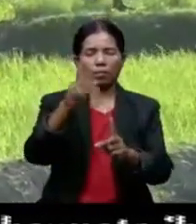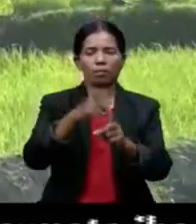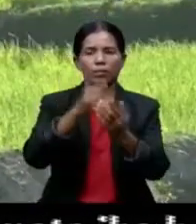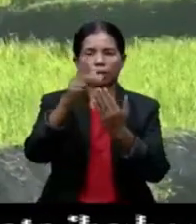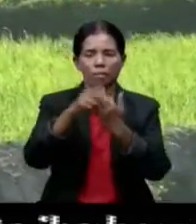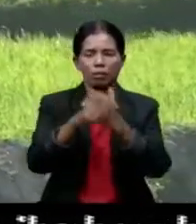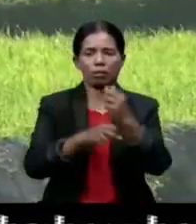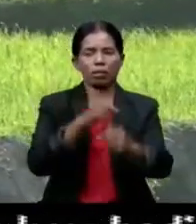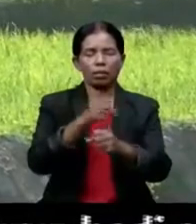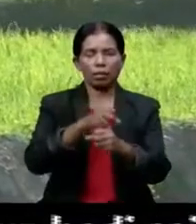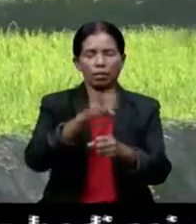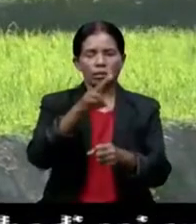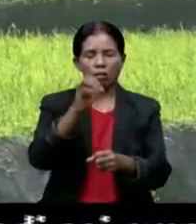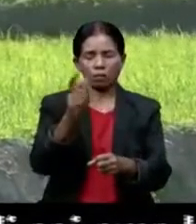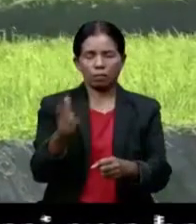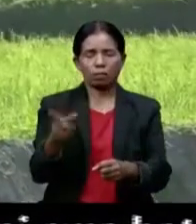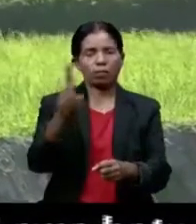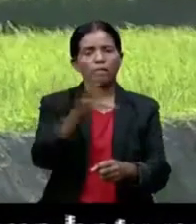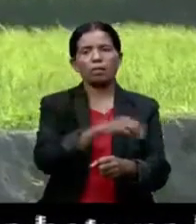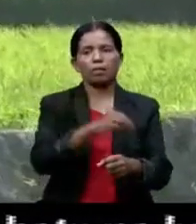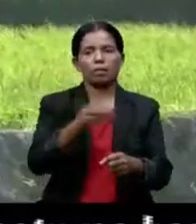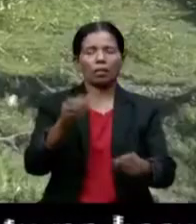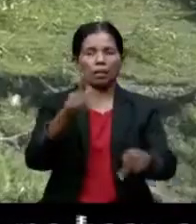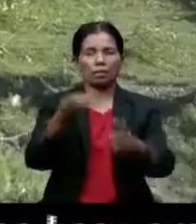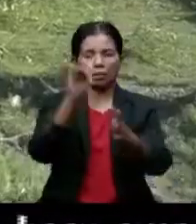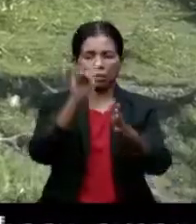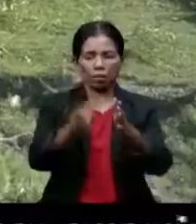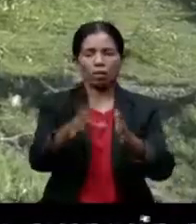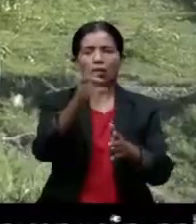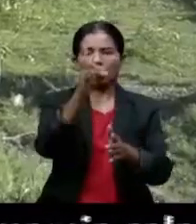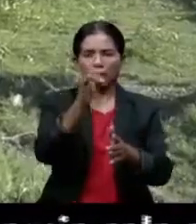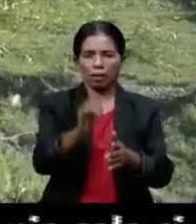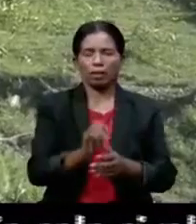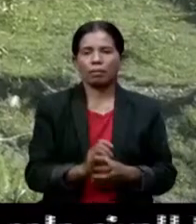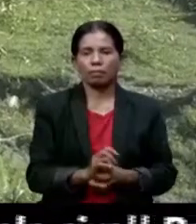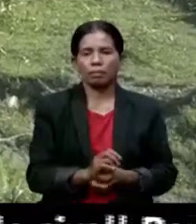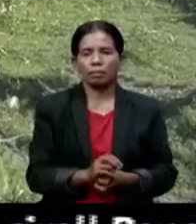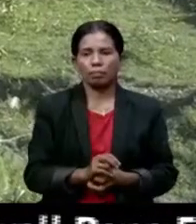rihu rua nesinida, no natar balun nain hela ia dili. Lamberto da Silva, GMN.